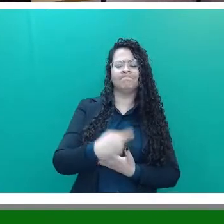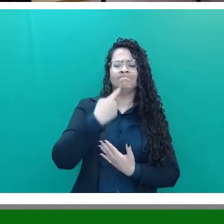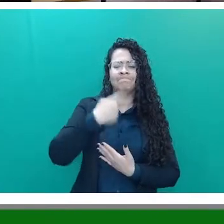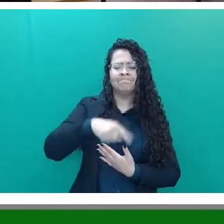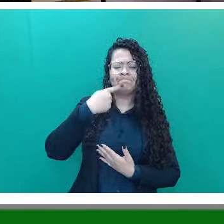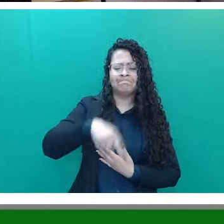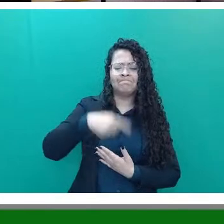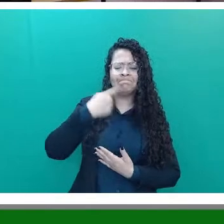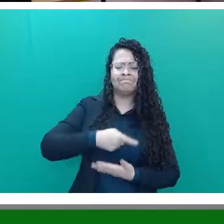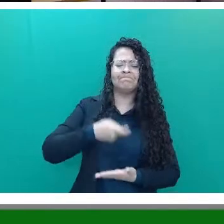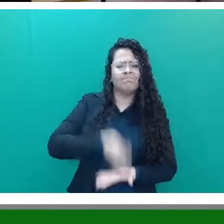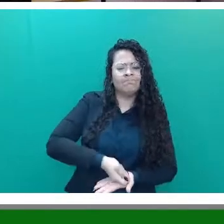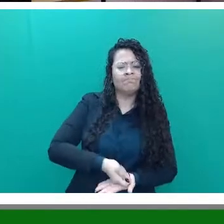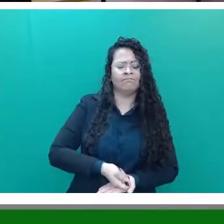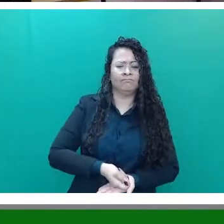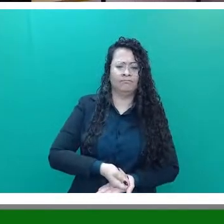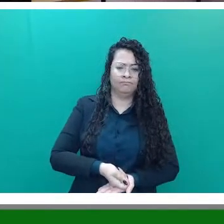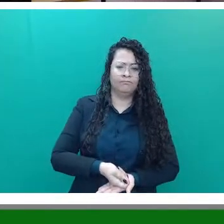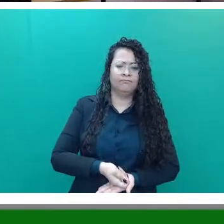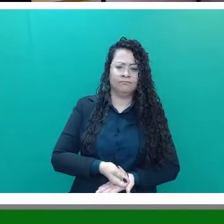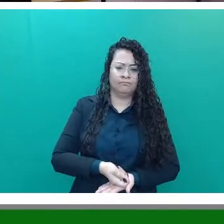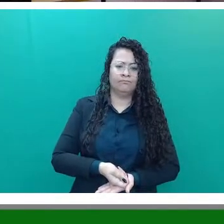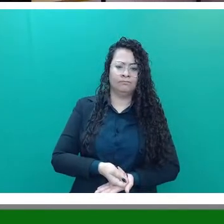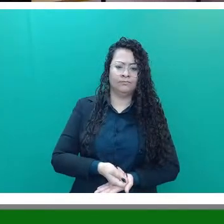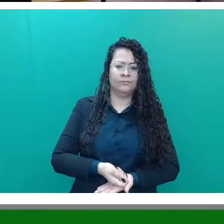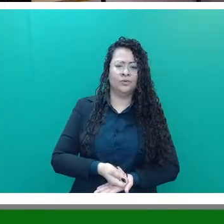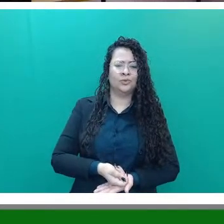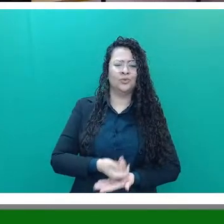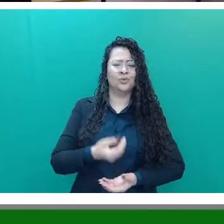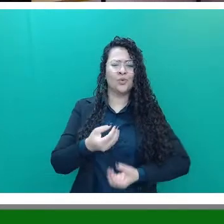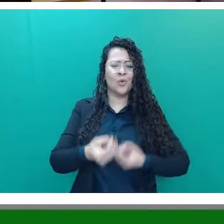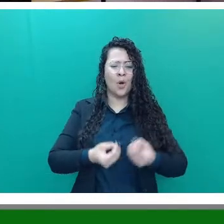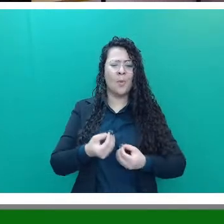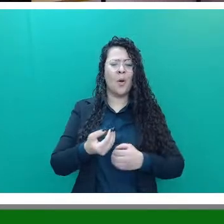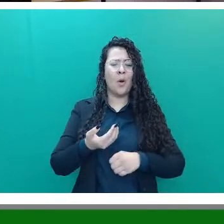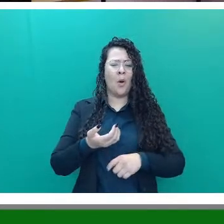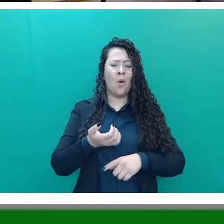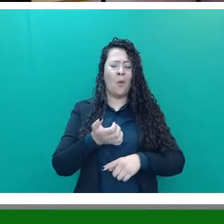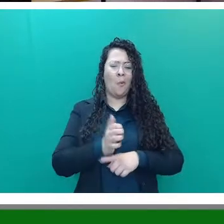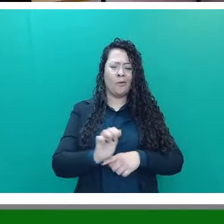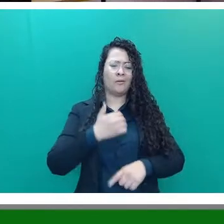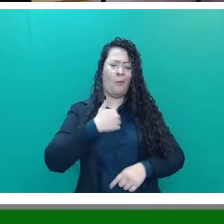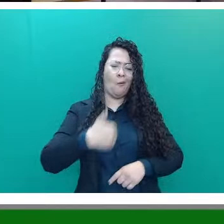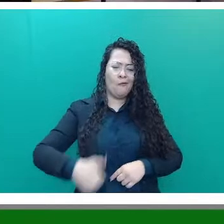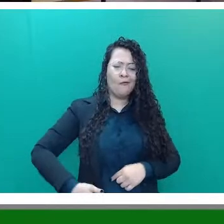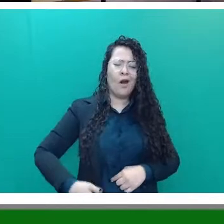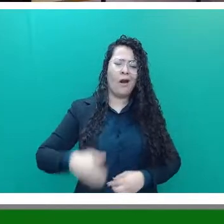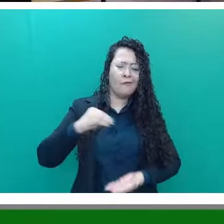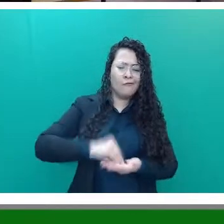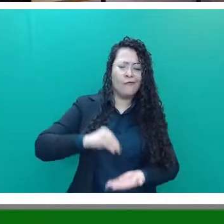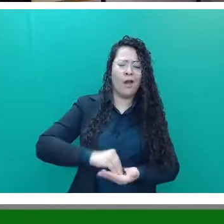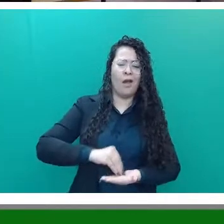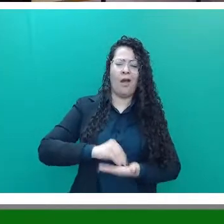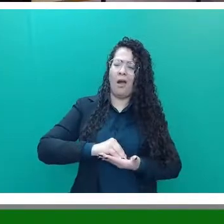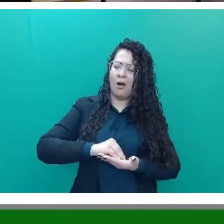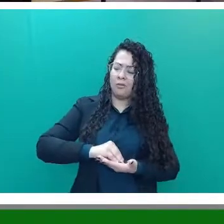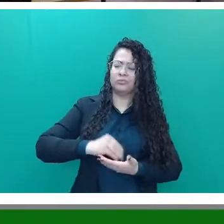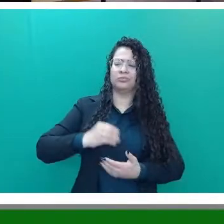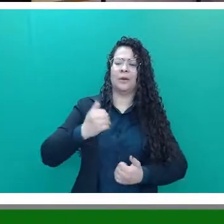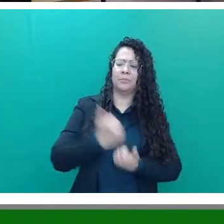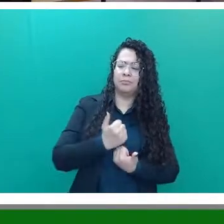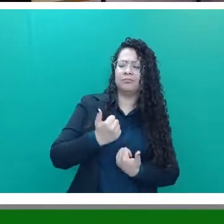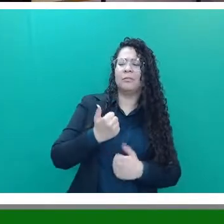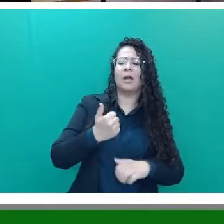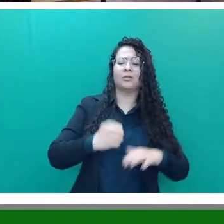assim, da fragilidade do Estado no sentido de prover efetivamente de garantir esse direito social das